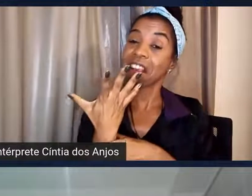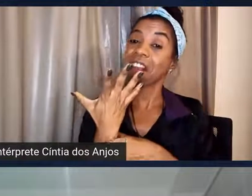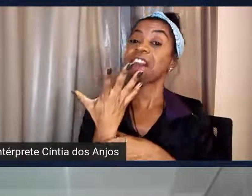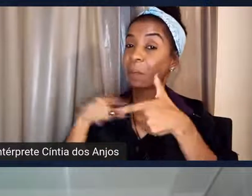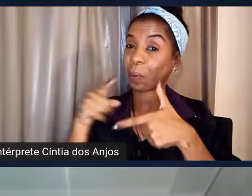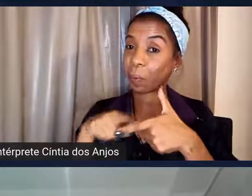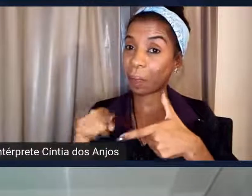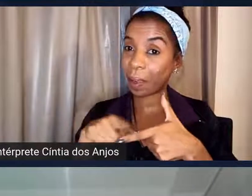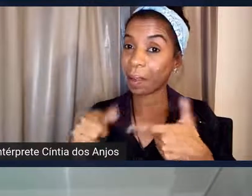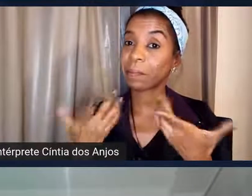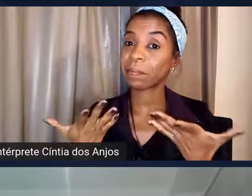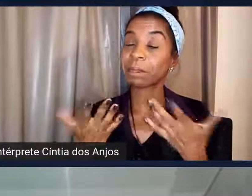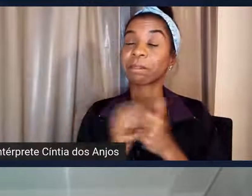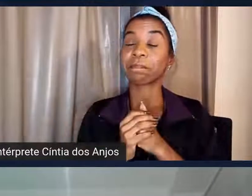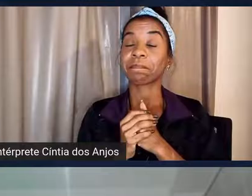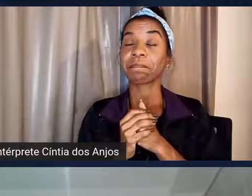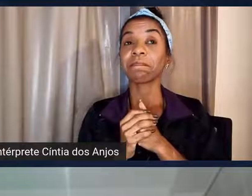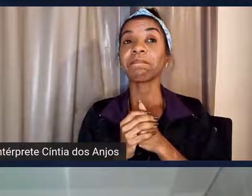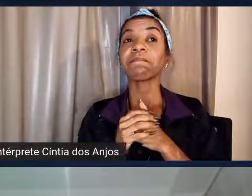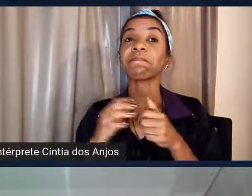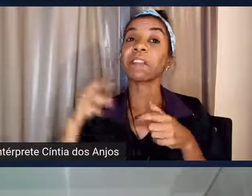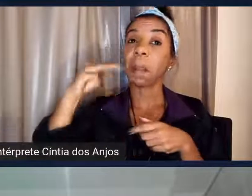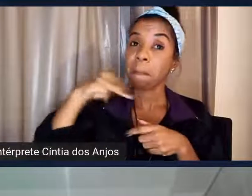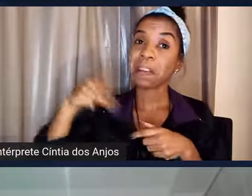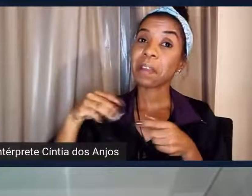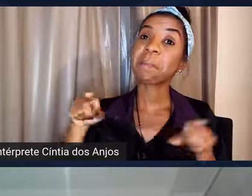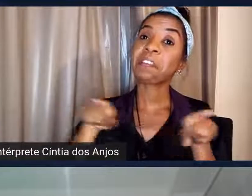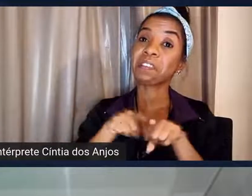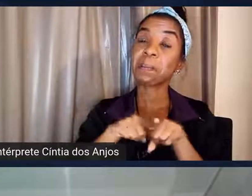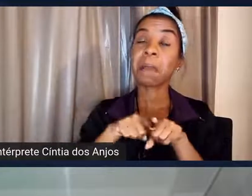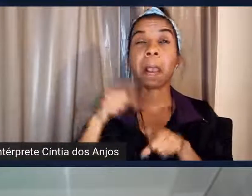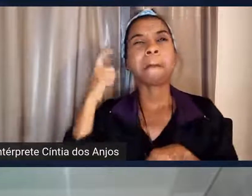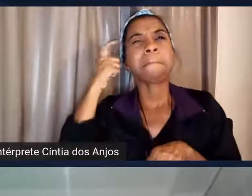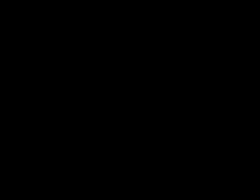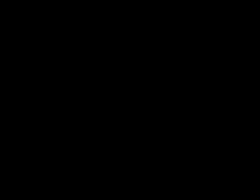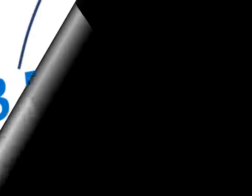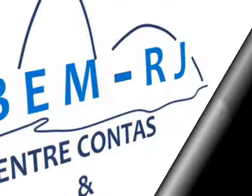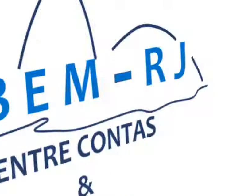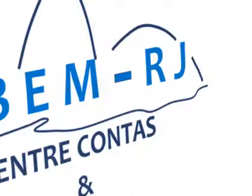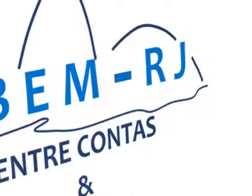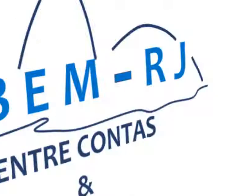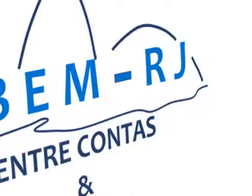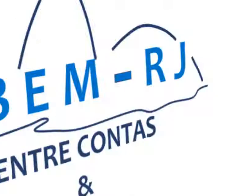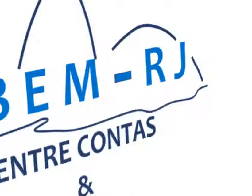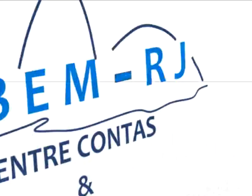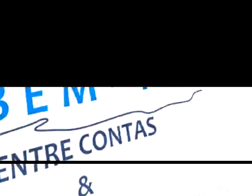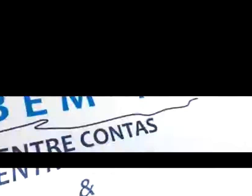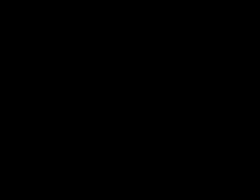você pensar, pode ser uma filosofia de vida, pode ser...